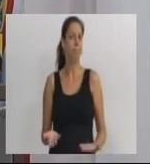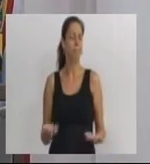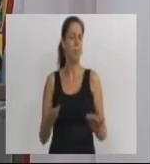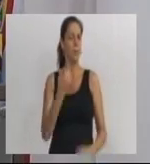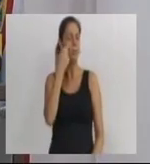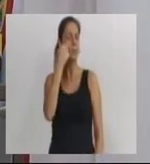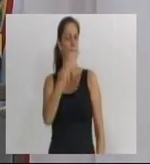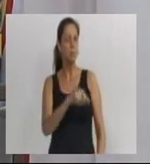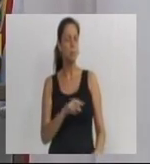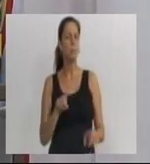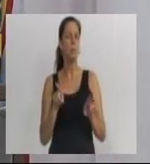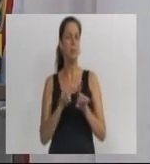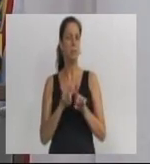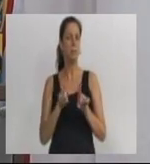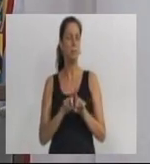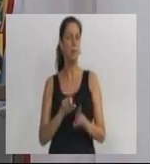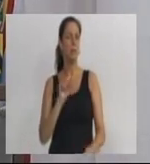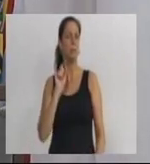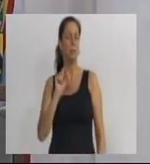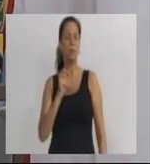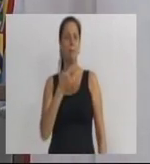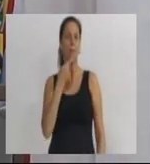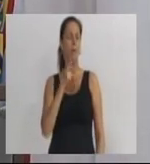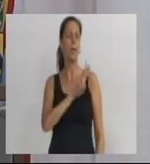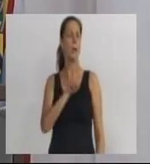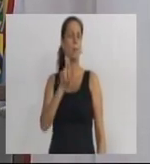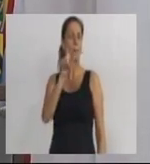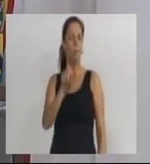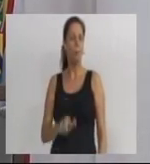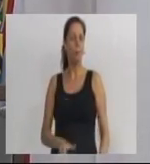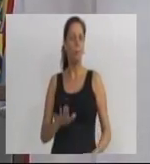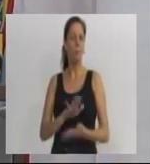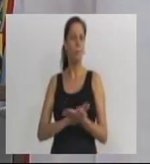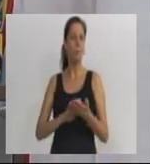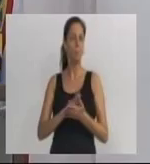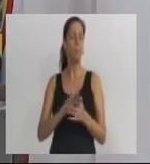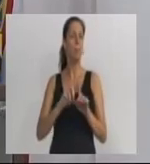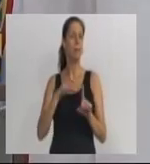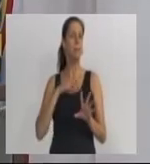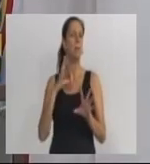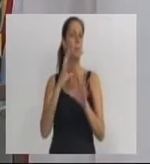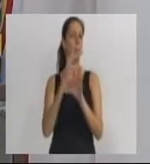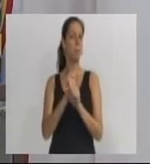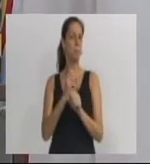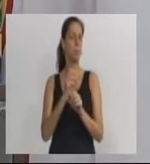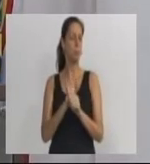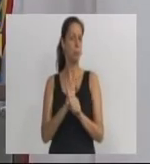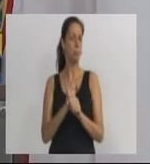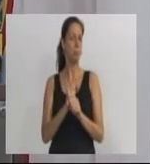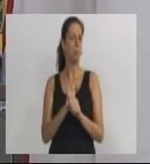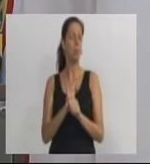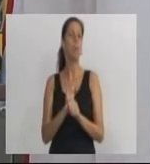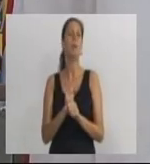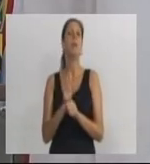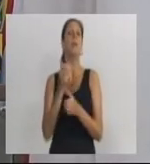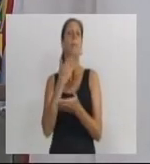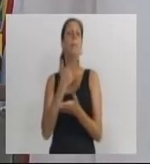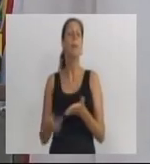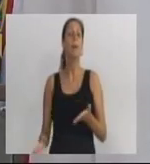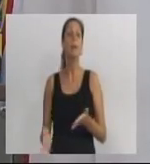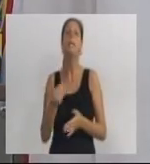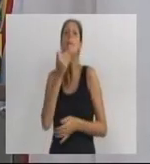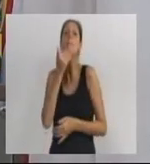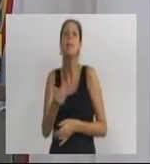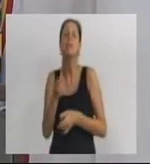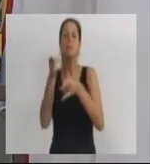que não vou falar aqui o nome dele, mas um contador que foi exonerado, servidor de carreira da FURB, que tinha um cargo de comissão